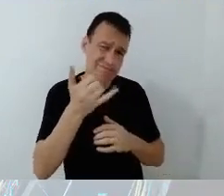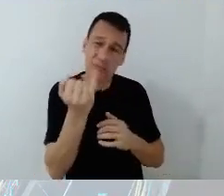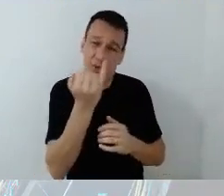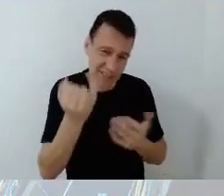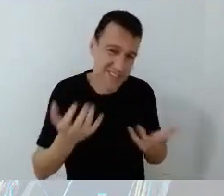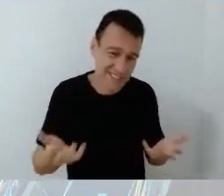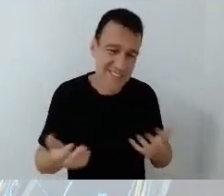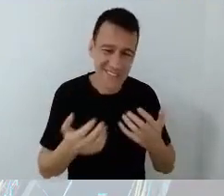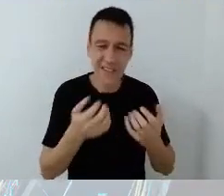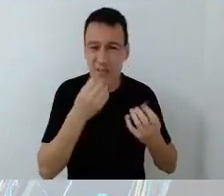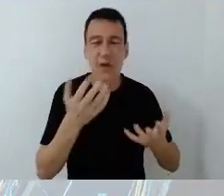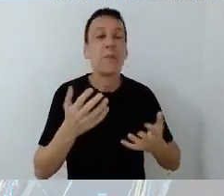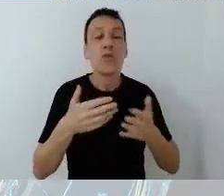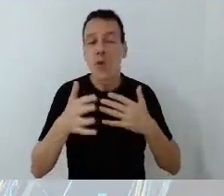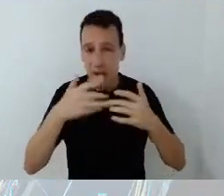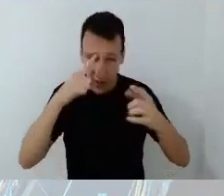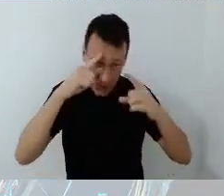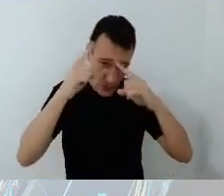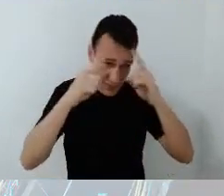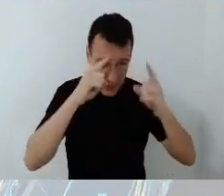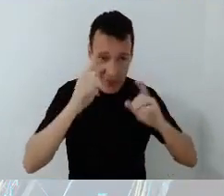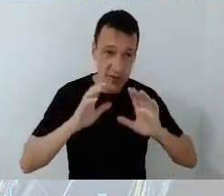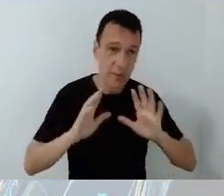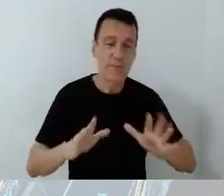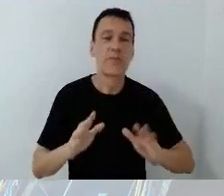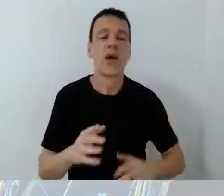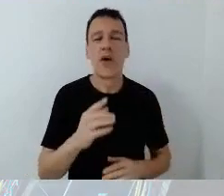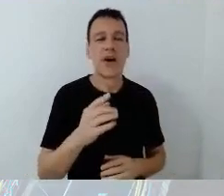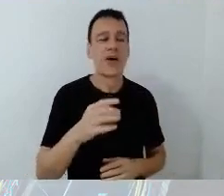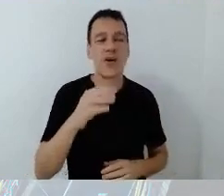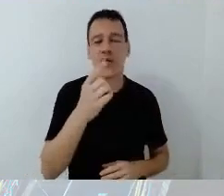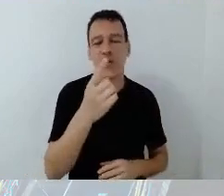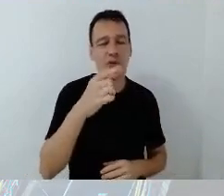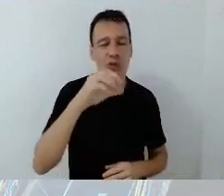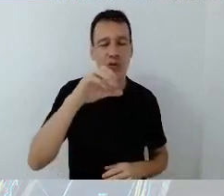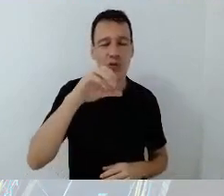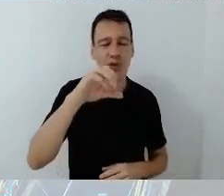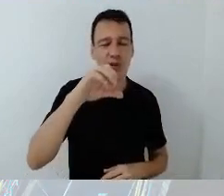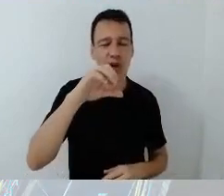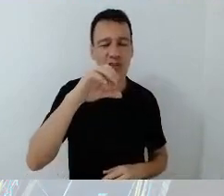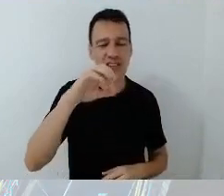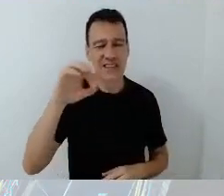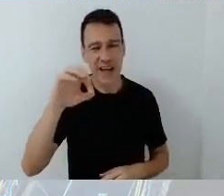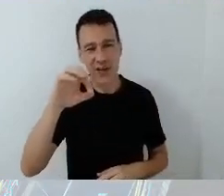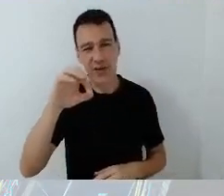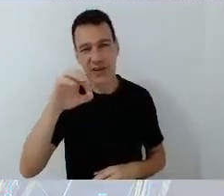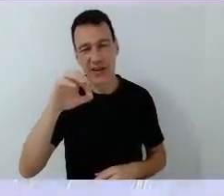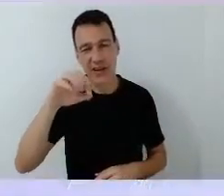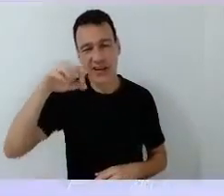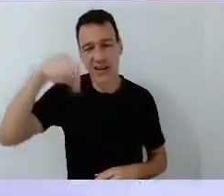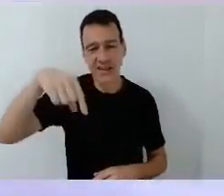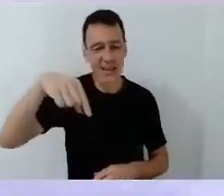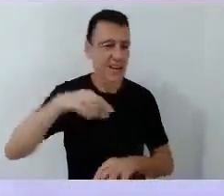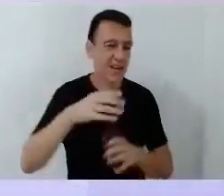outra coisa, 190 sem ficha cai aqui, estou sempre à disposição. Um ótimo happy hour para vocês, estarei lá